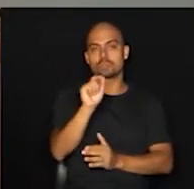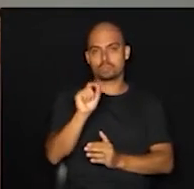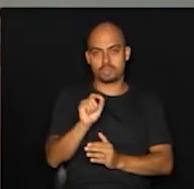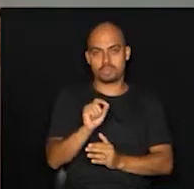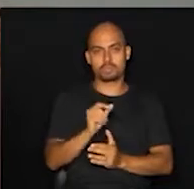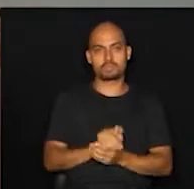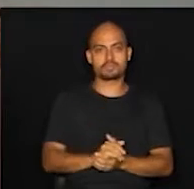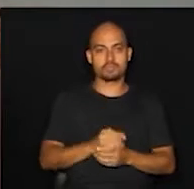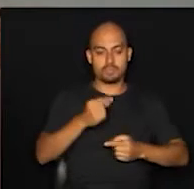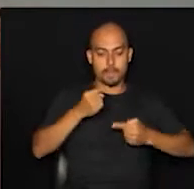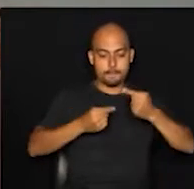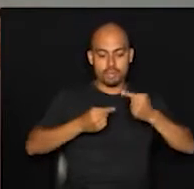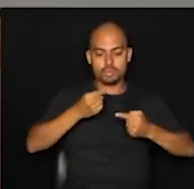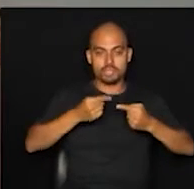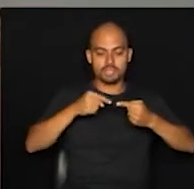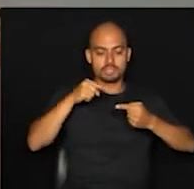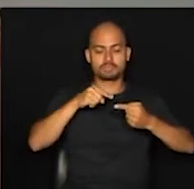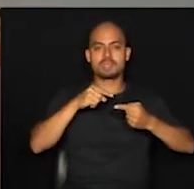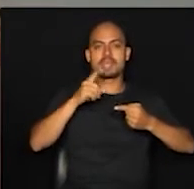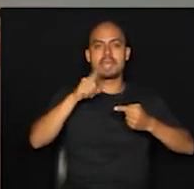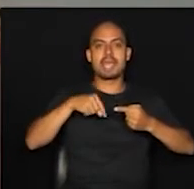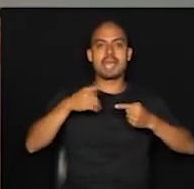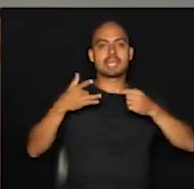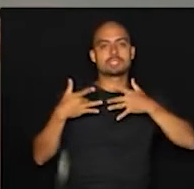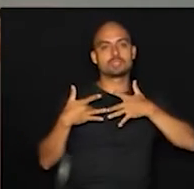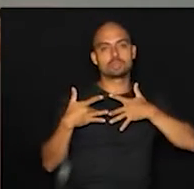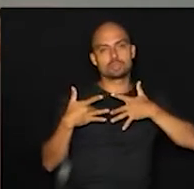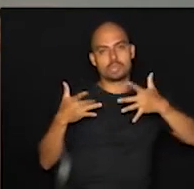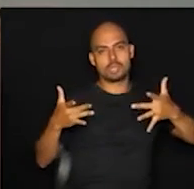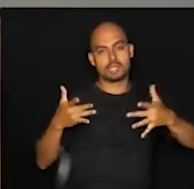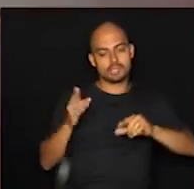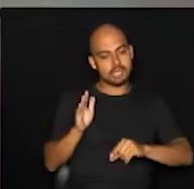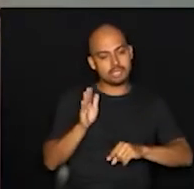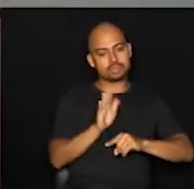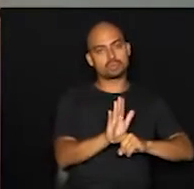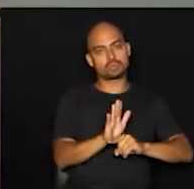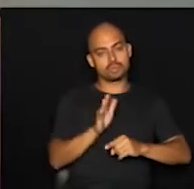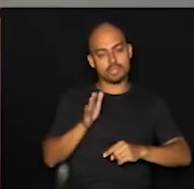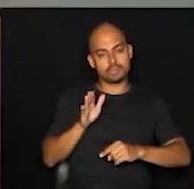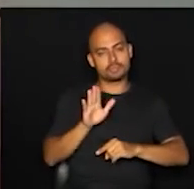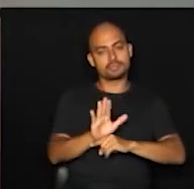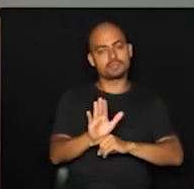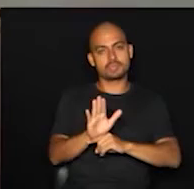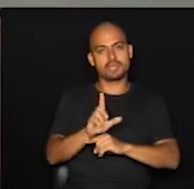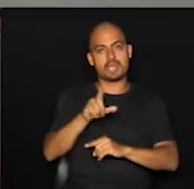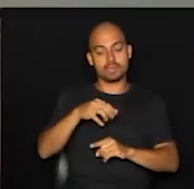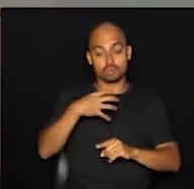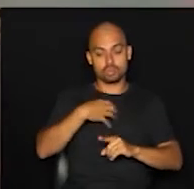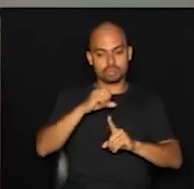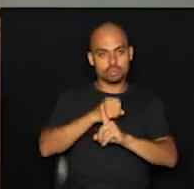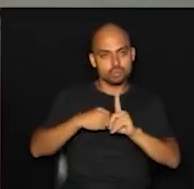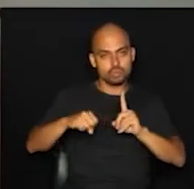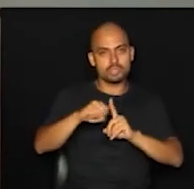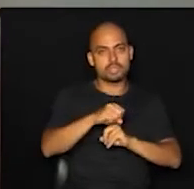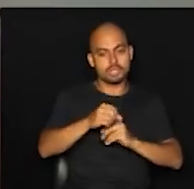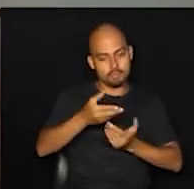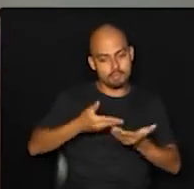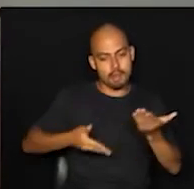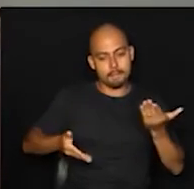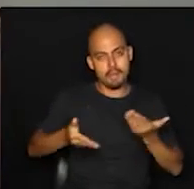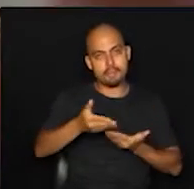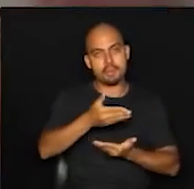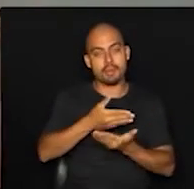ensina, é a mais alta forma de caridade. A política é uma forma de você viver em sociedade e de produzir o bem